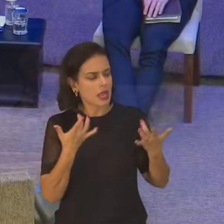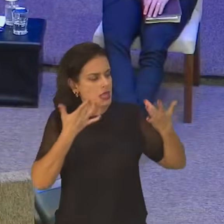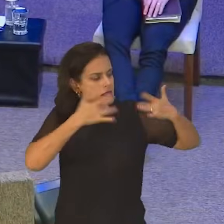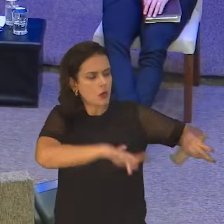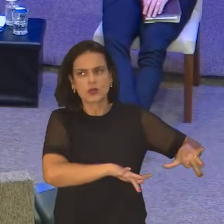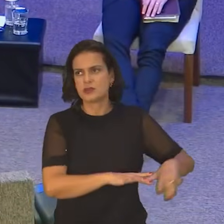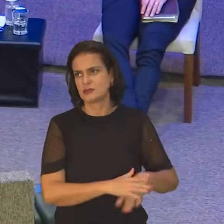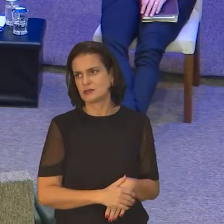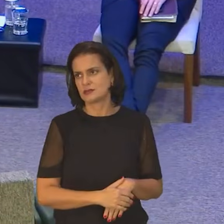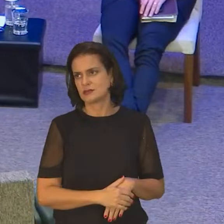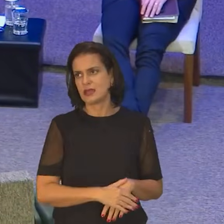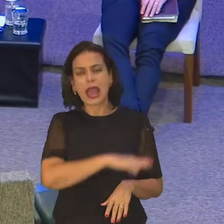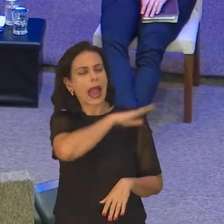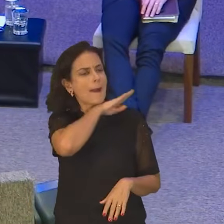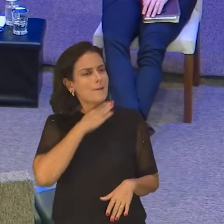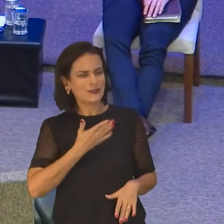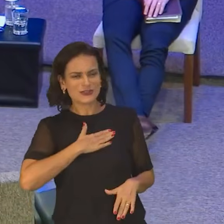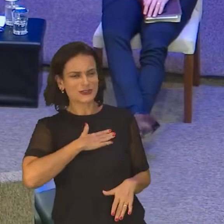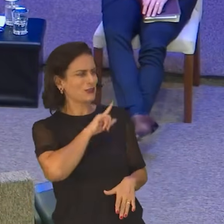gostava de mim.